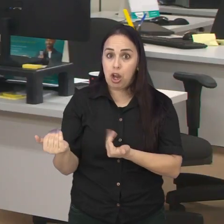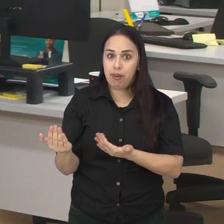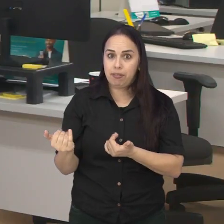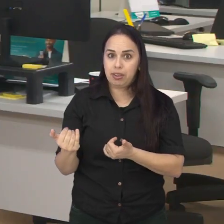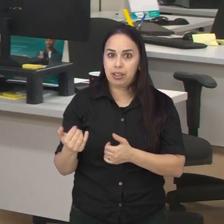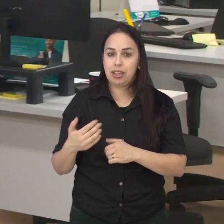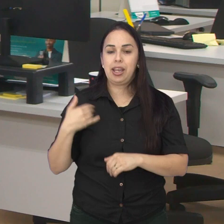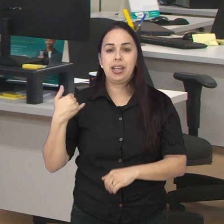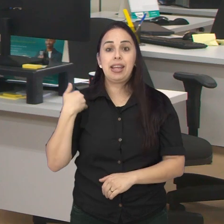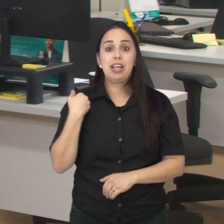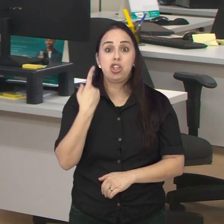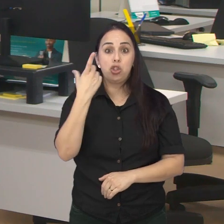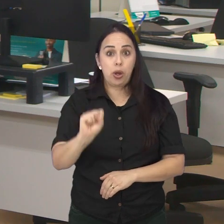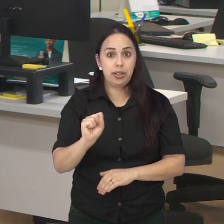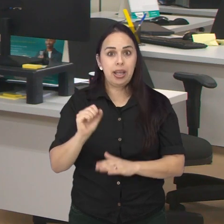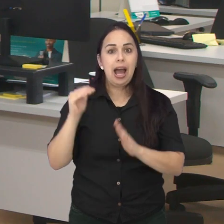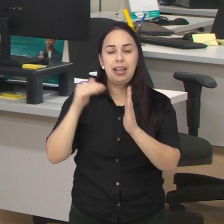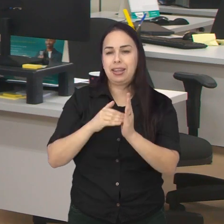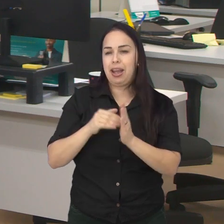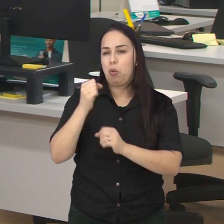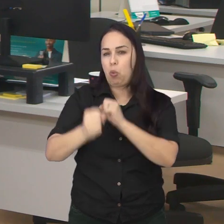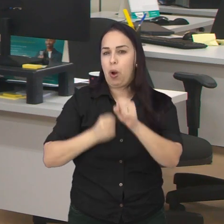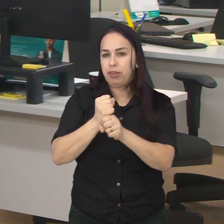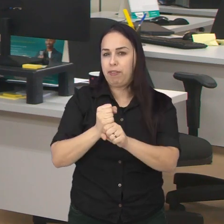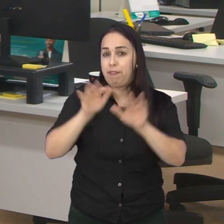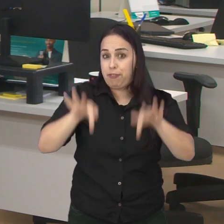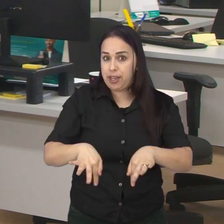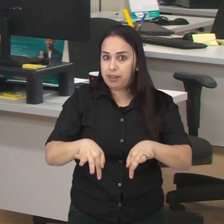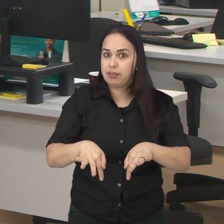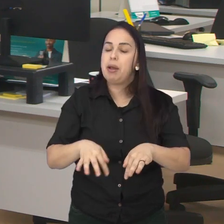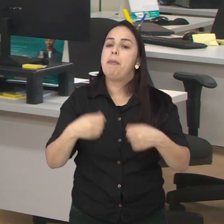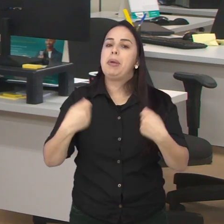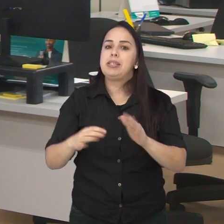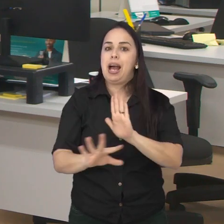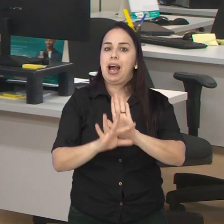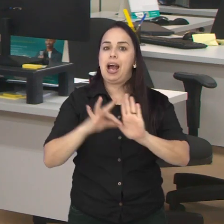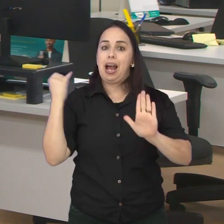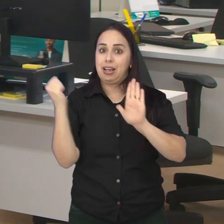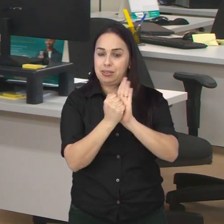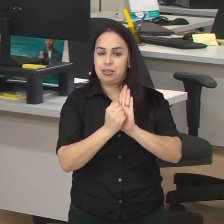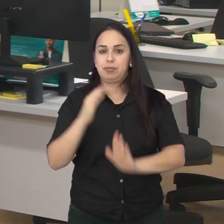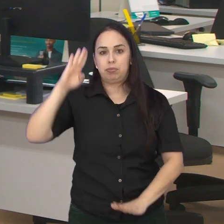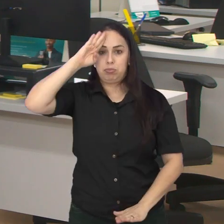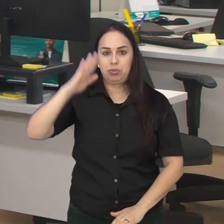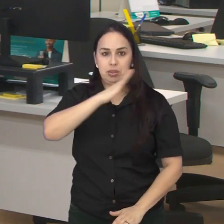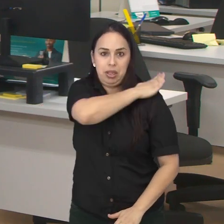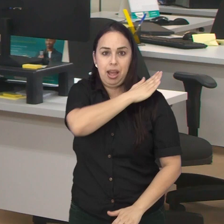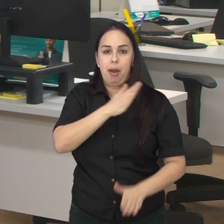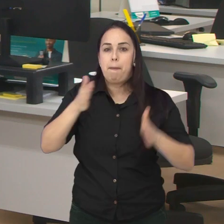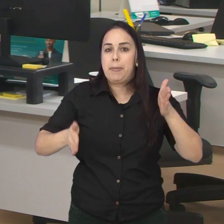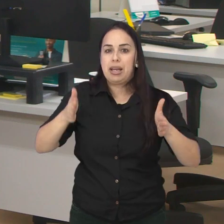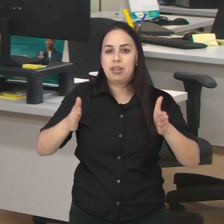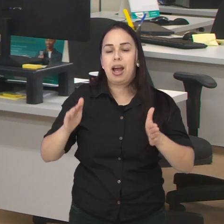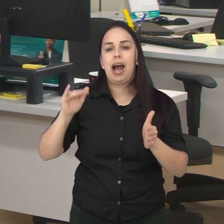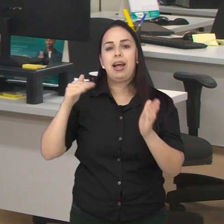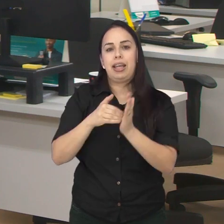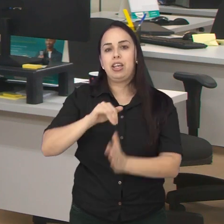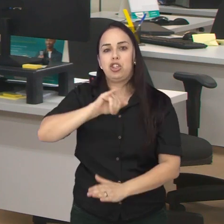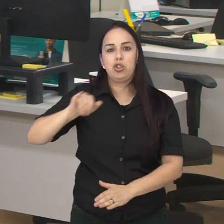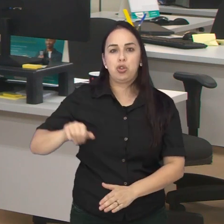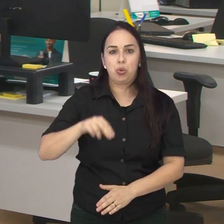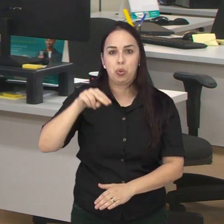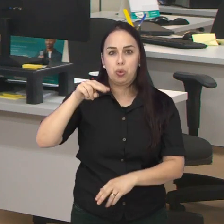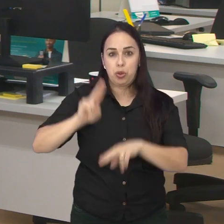jovens que completam 18 anos até o final de 2023, é preciso realizar o alistamento militar, viu? O prazo vai até junho. Aqui